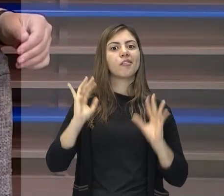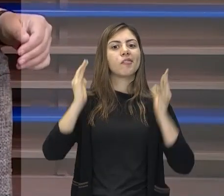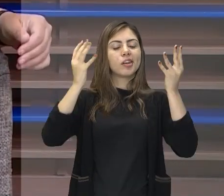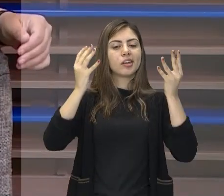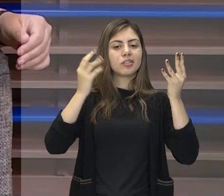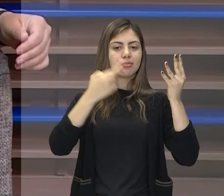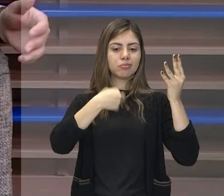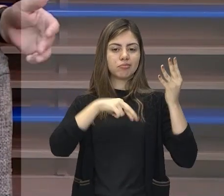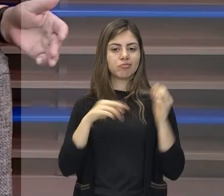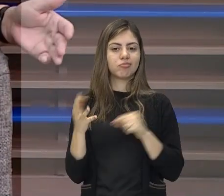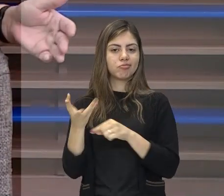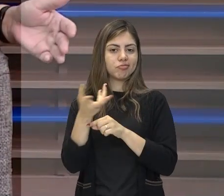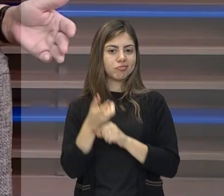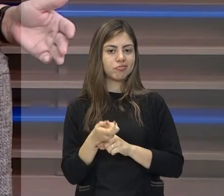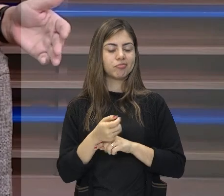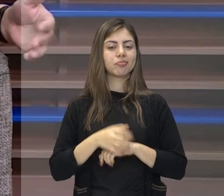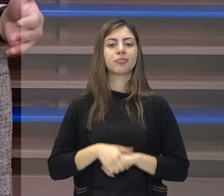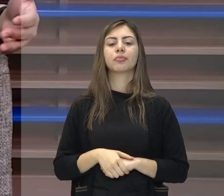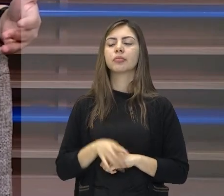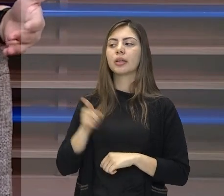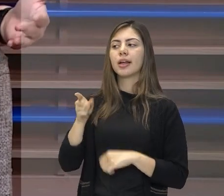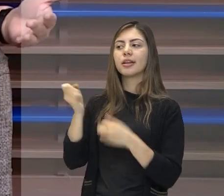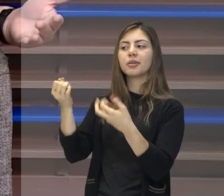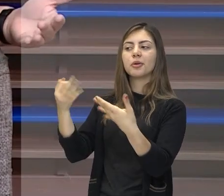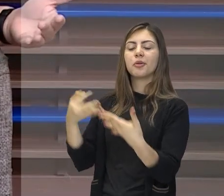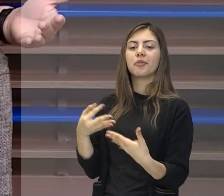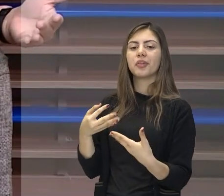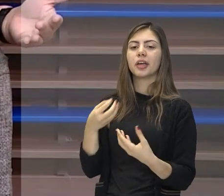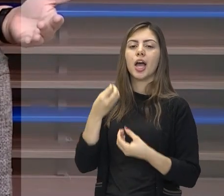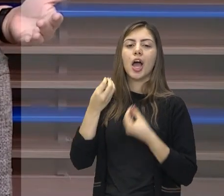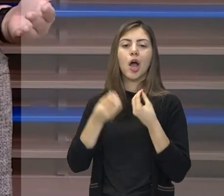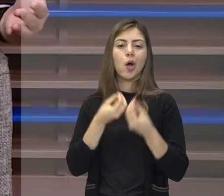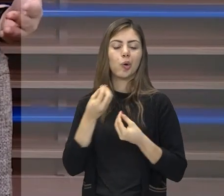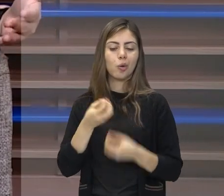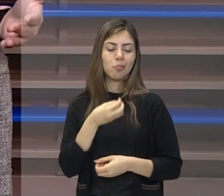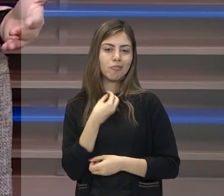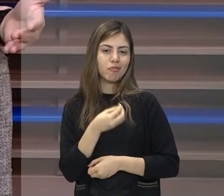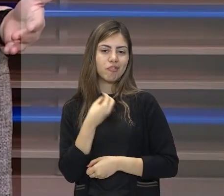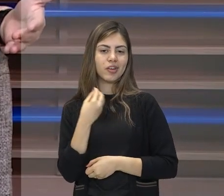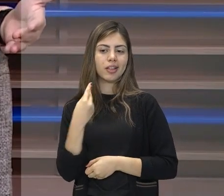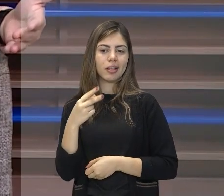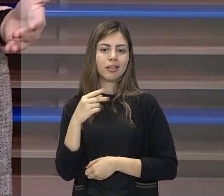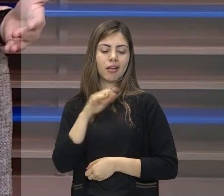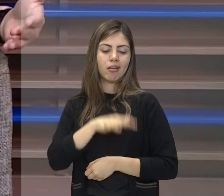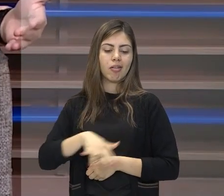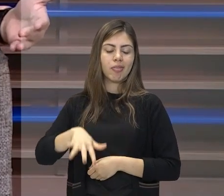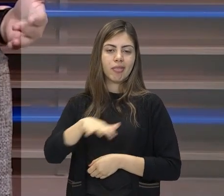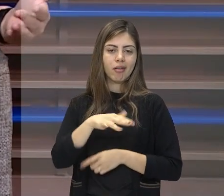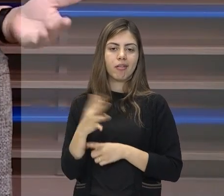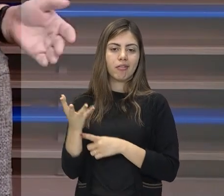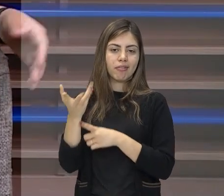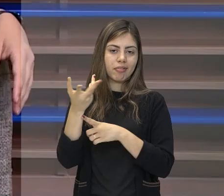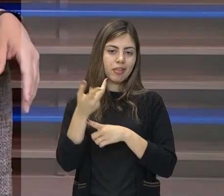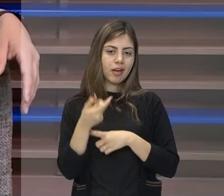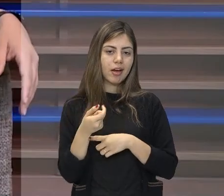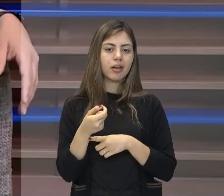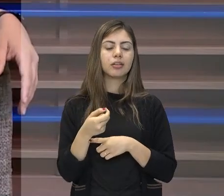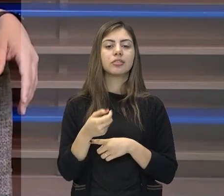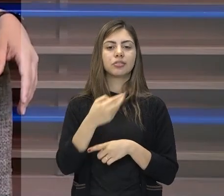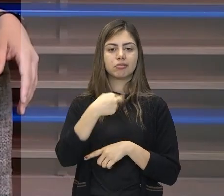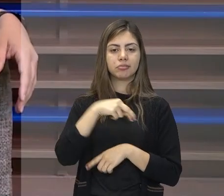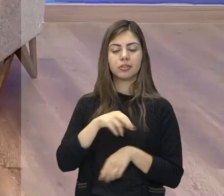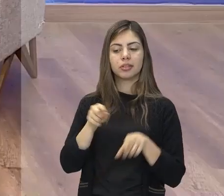artes gospel e vai contar para nós um pouco sobre a sua vivência com as artes e os seus